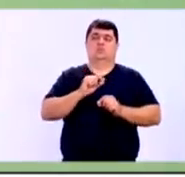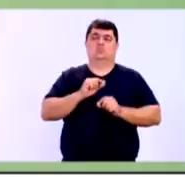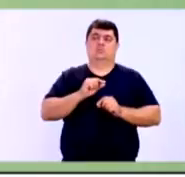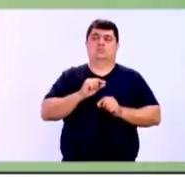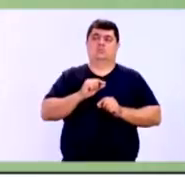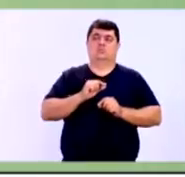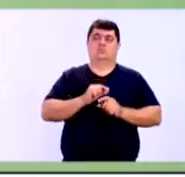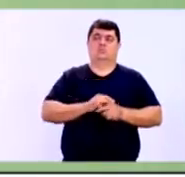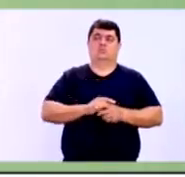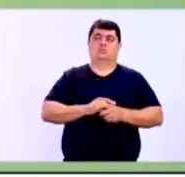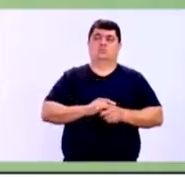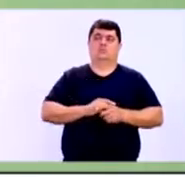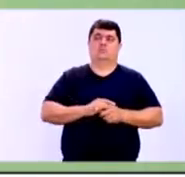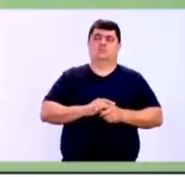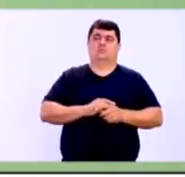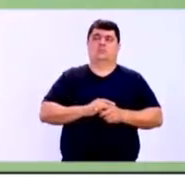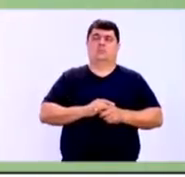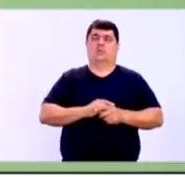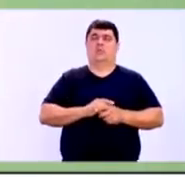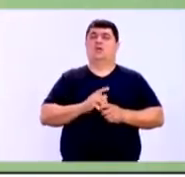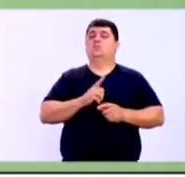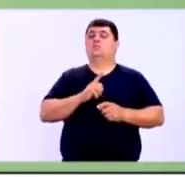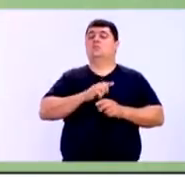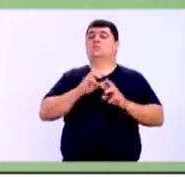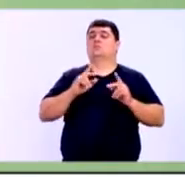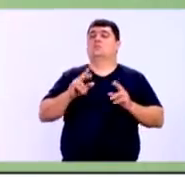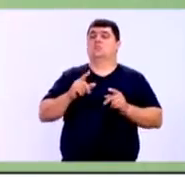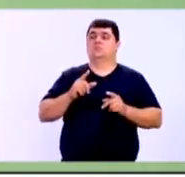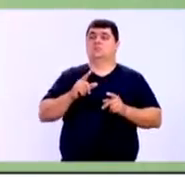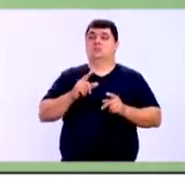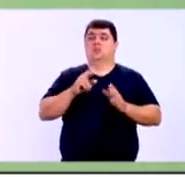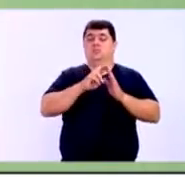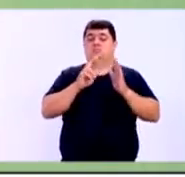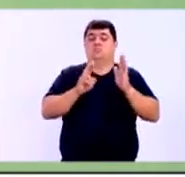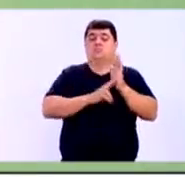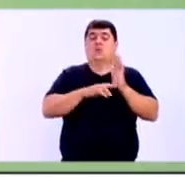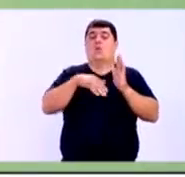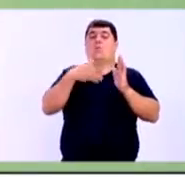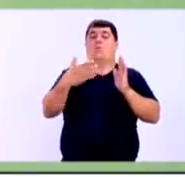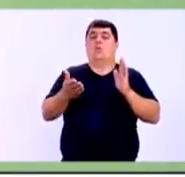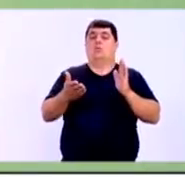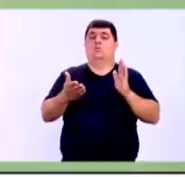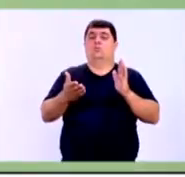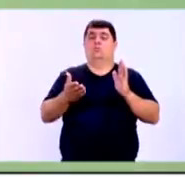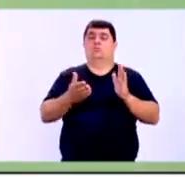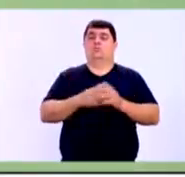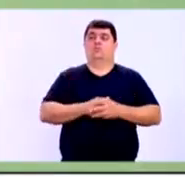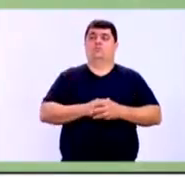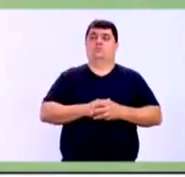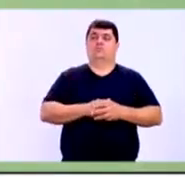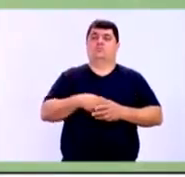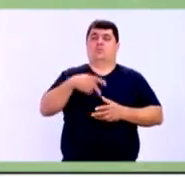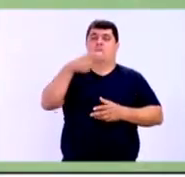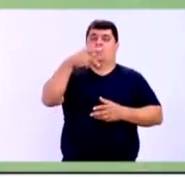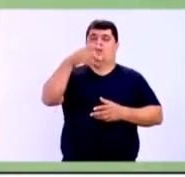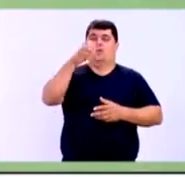inventário permanente, eles são adotados pelos seguintes critérios. Quais critérios?